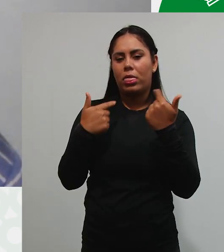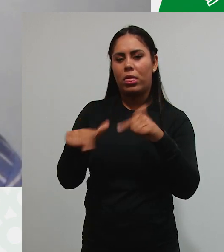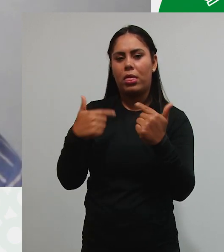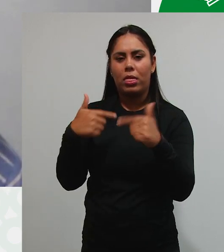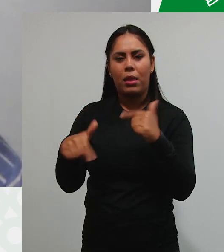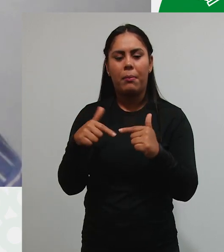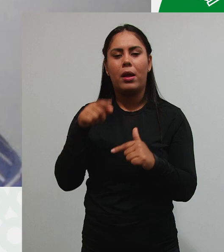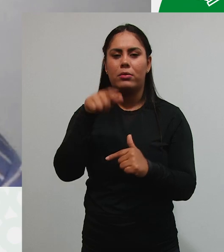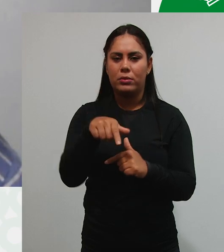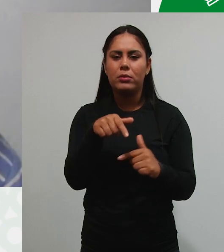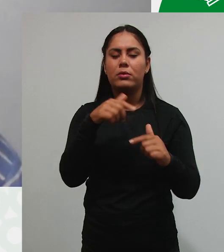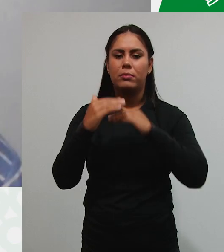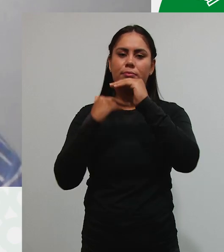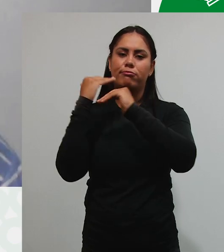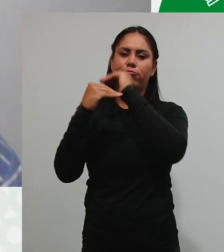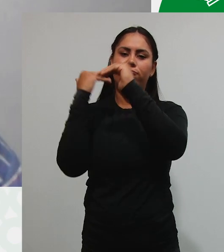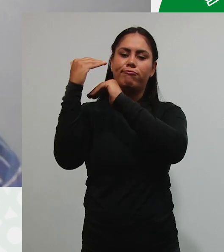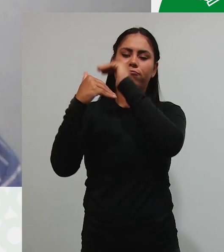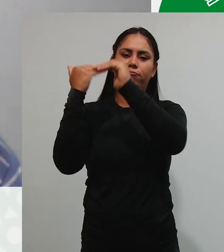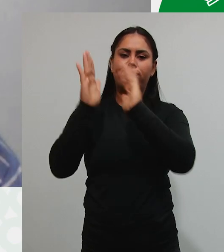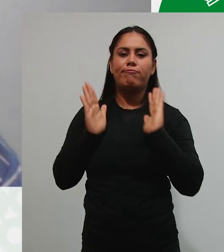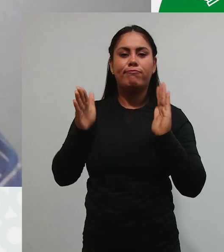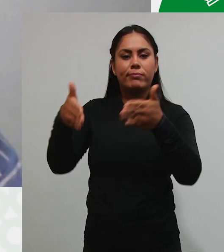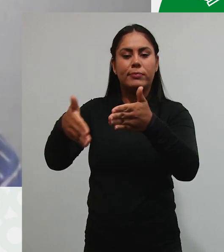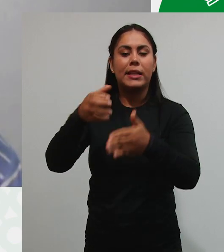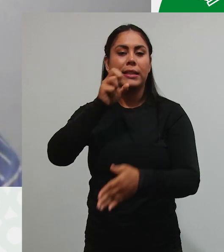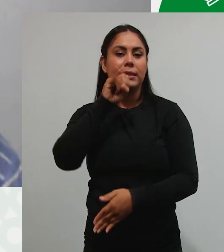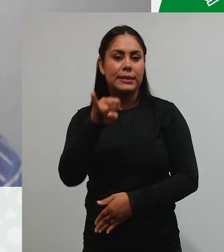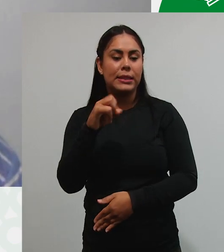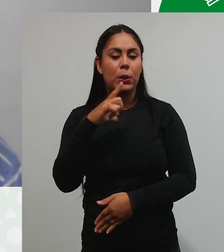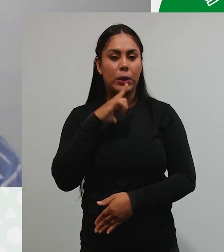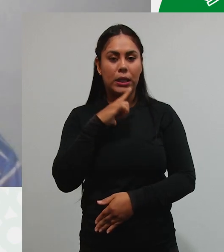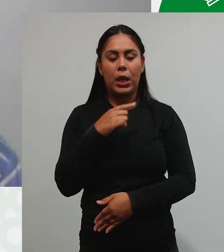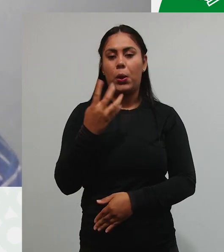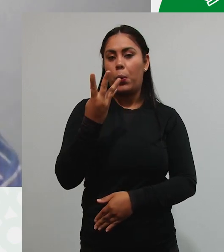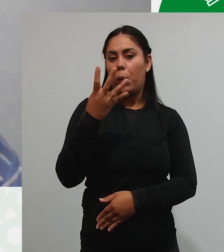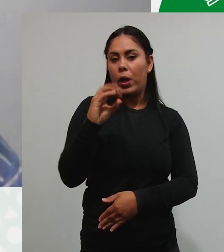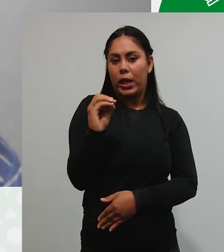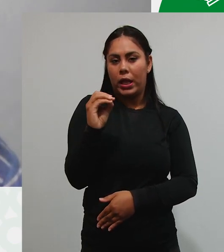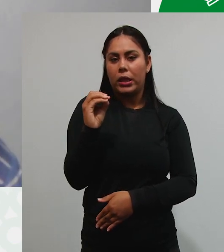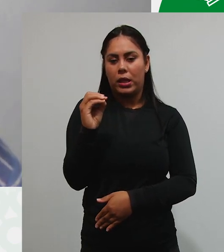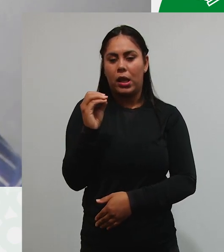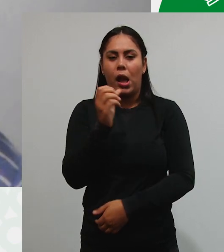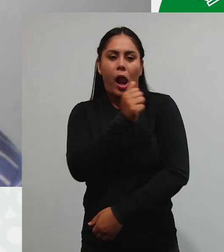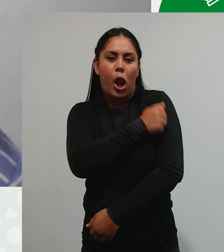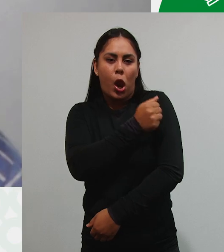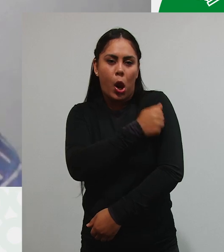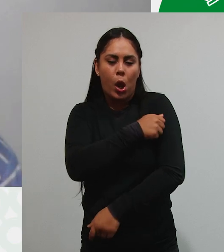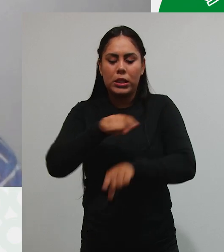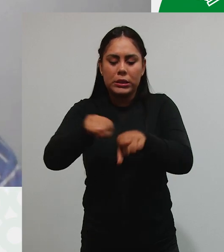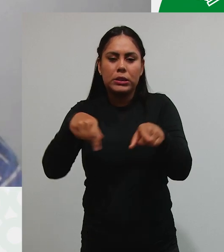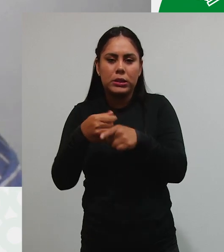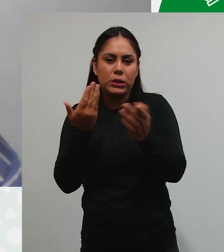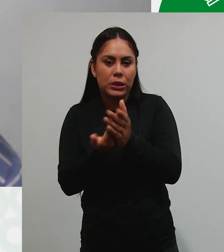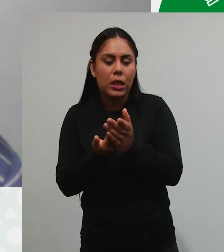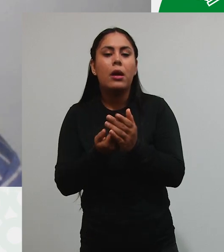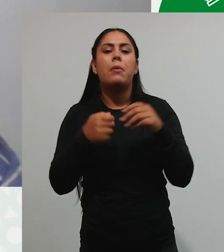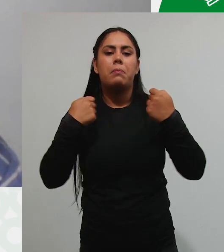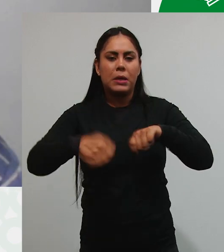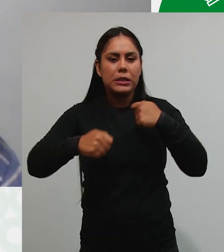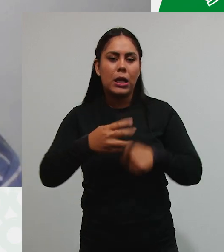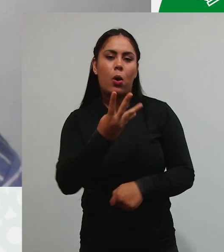um trabalho que seja construído para ele. Se eu tenho 40 alunos em uma sala de aula, eu tenho